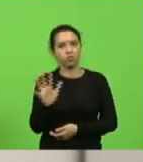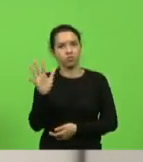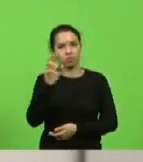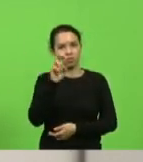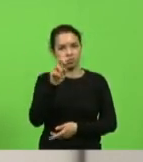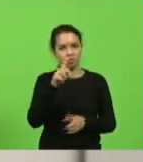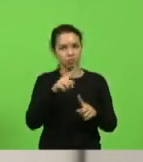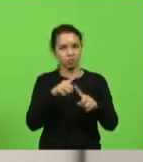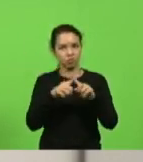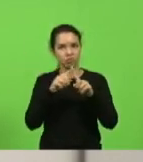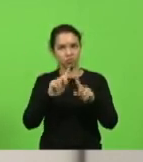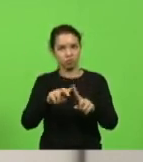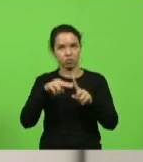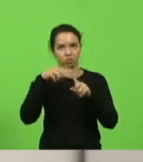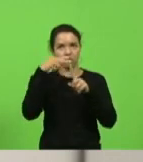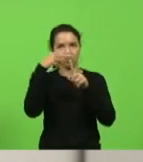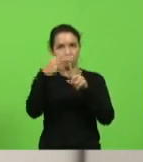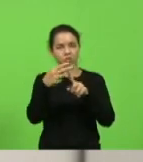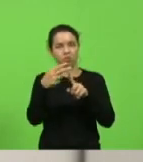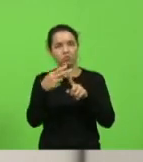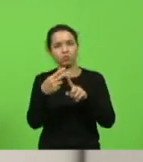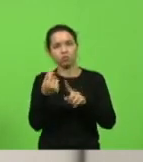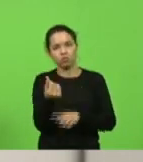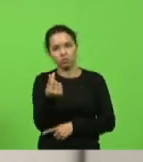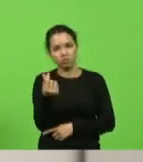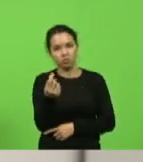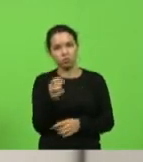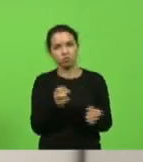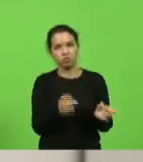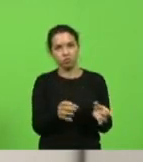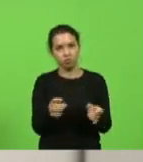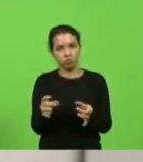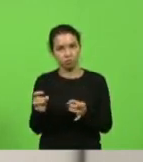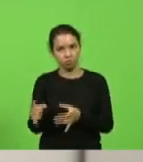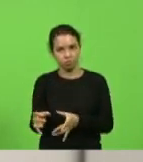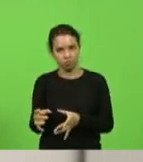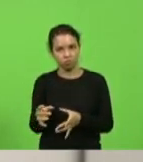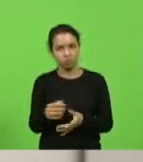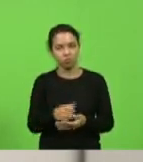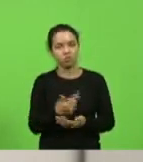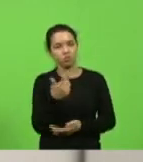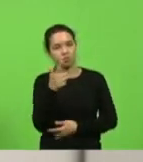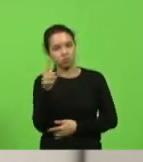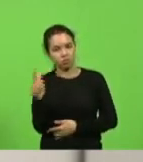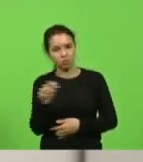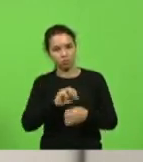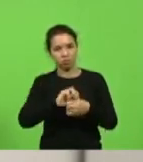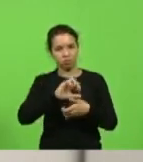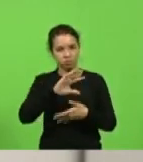5 vezes acima do seu preço de mercado. Em outra live do dia